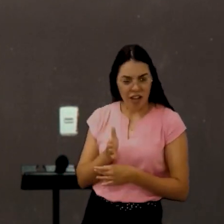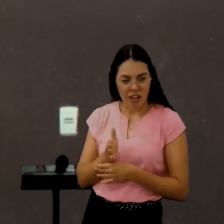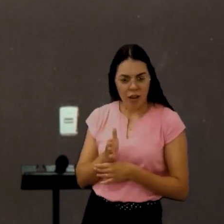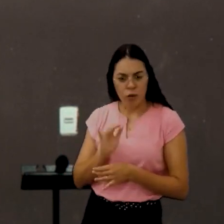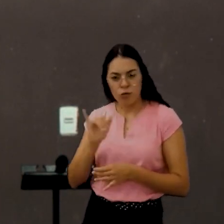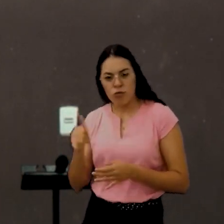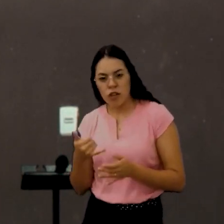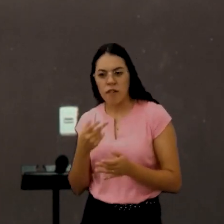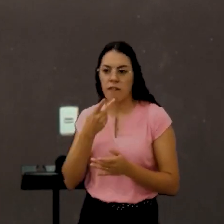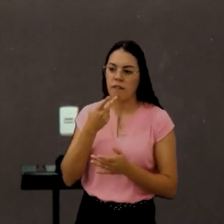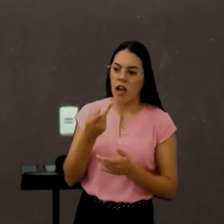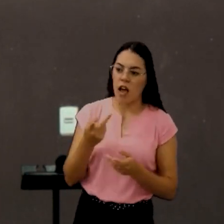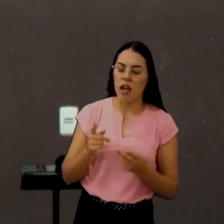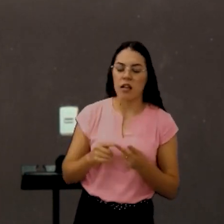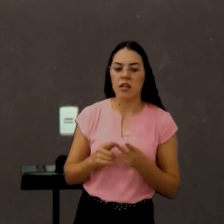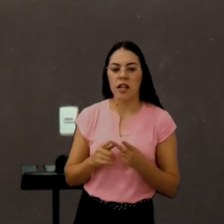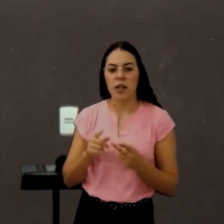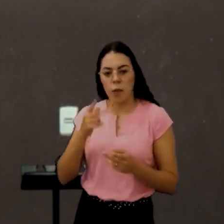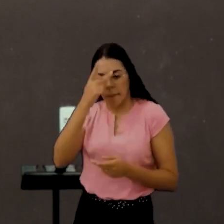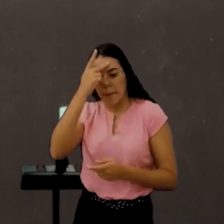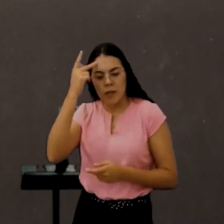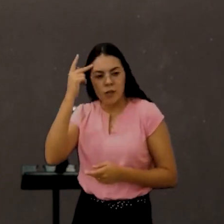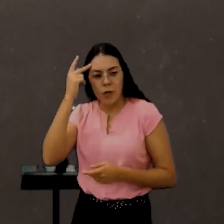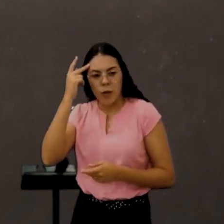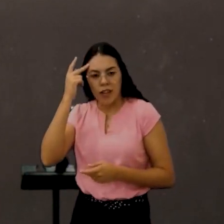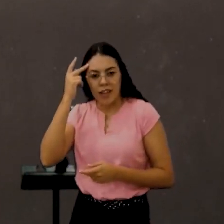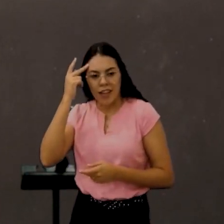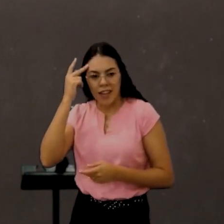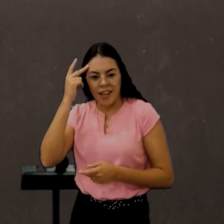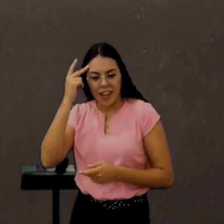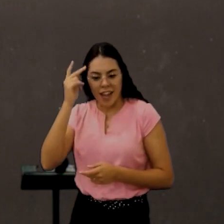de falar era de alguém que não é desse mundo?